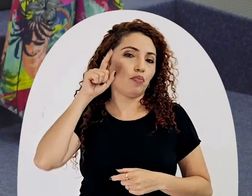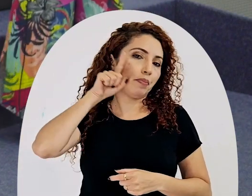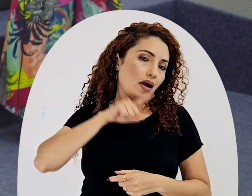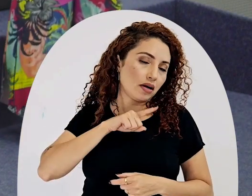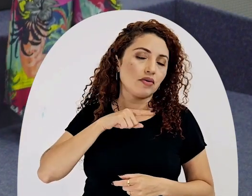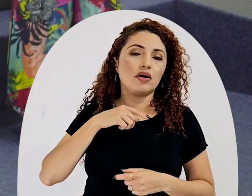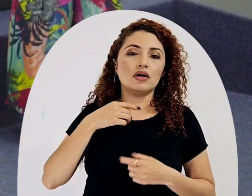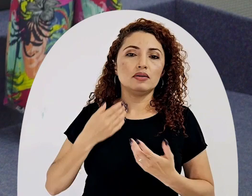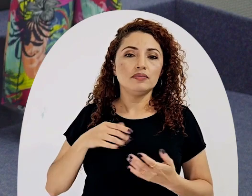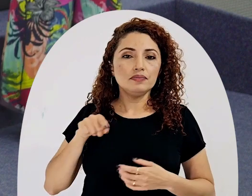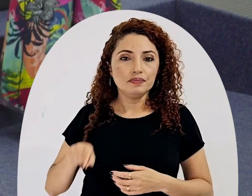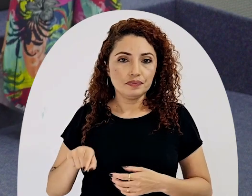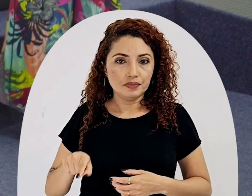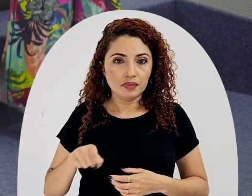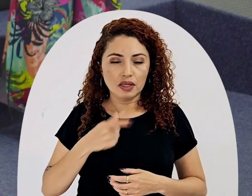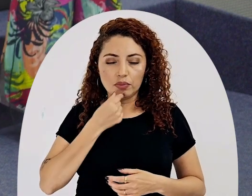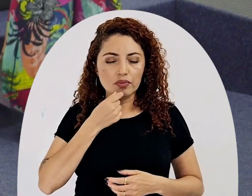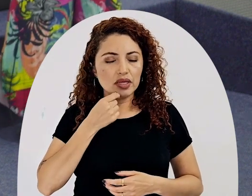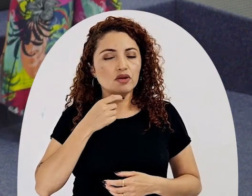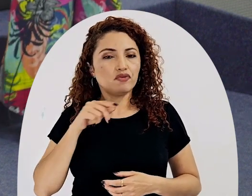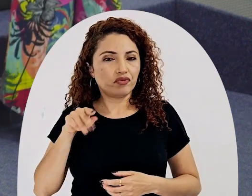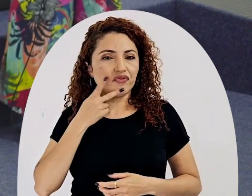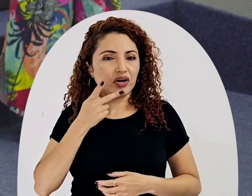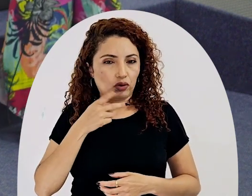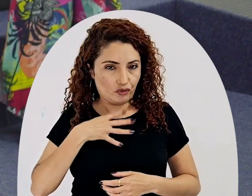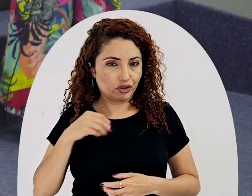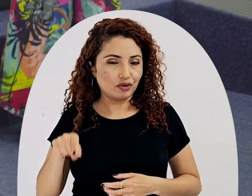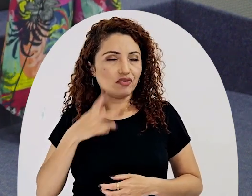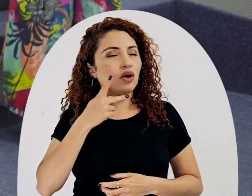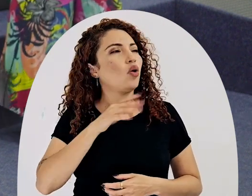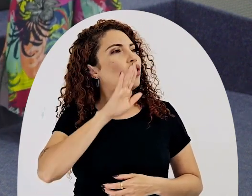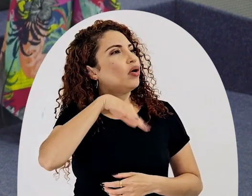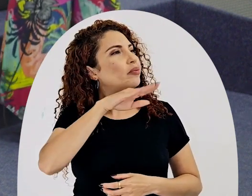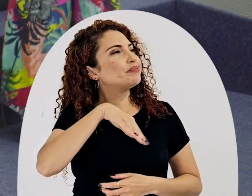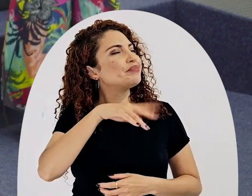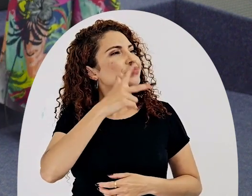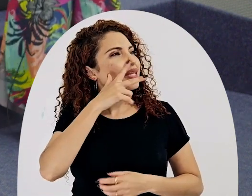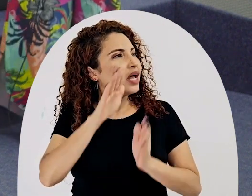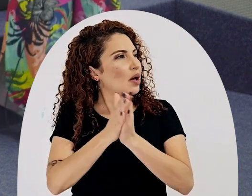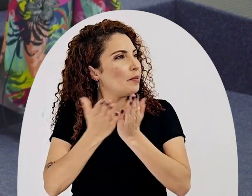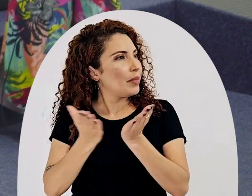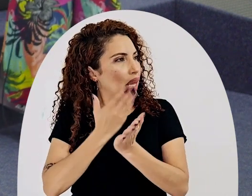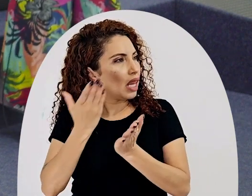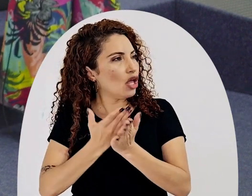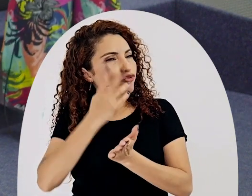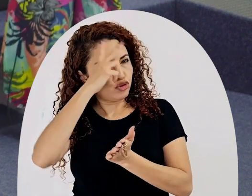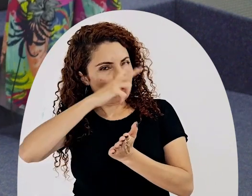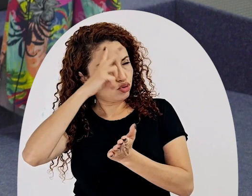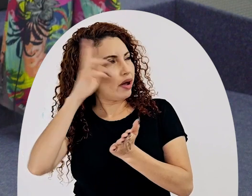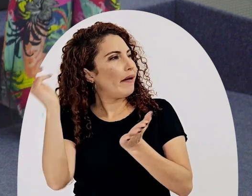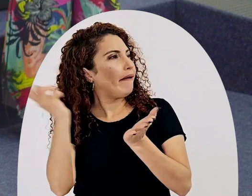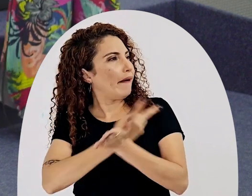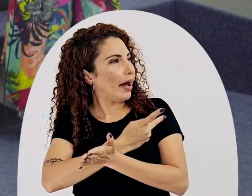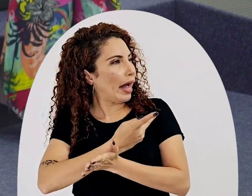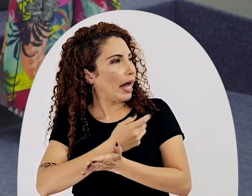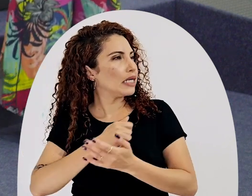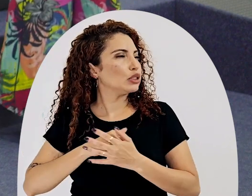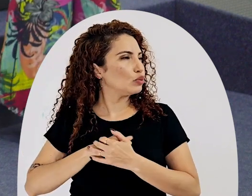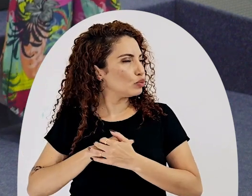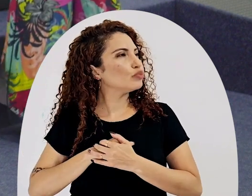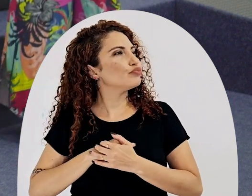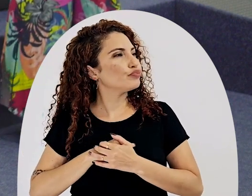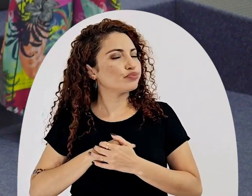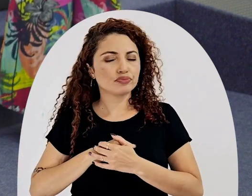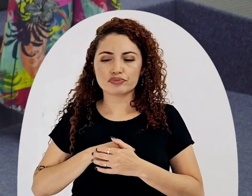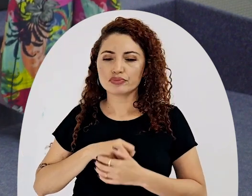o meu livro de história está errado. A gente estava sentado no restaurante. Eu e minha esposa não entendemos nada, olhando o que foi, Arthur, e ele